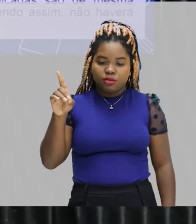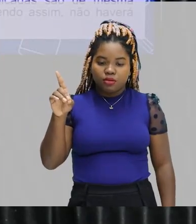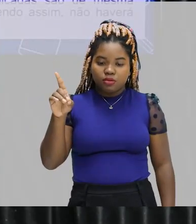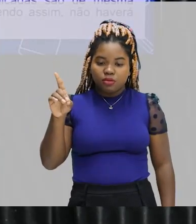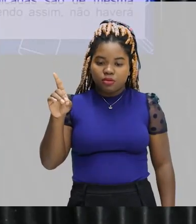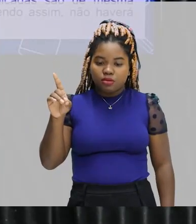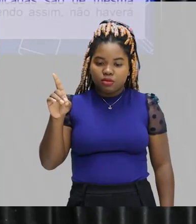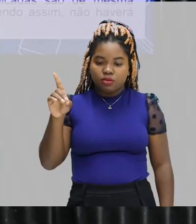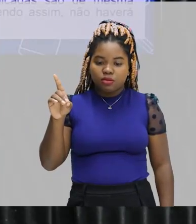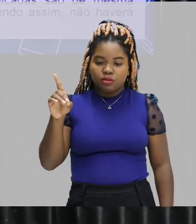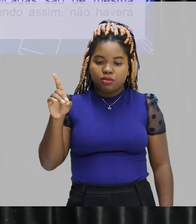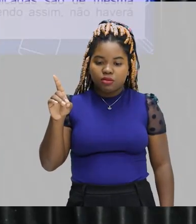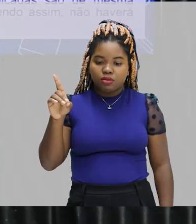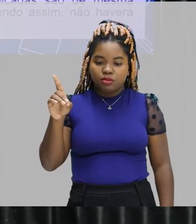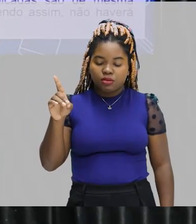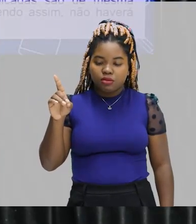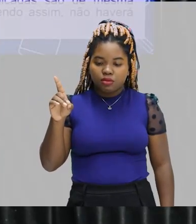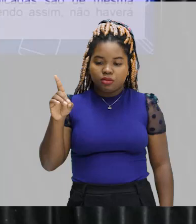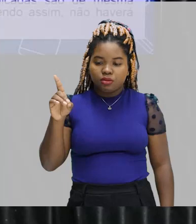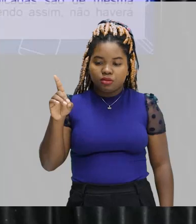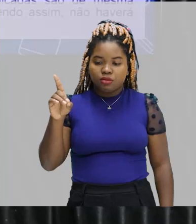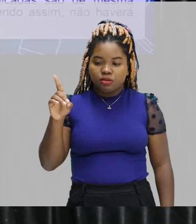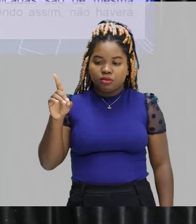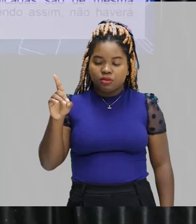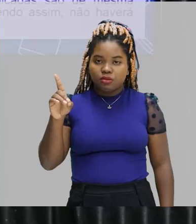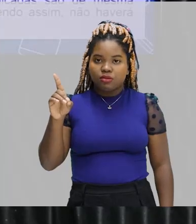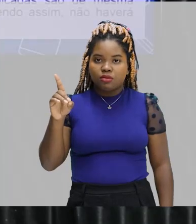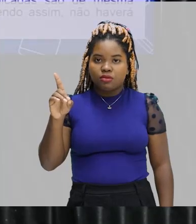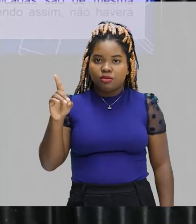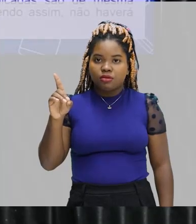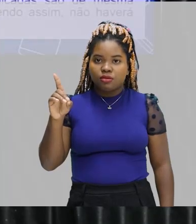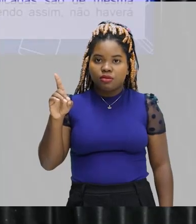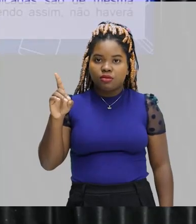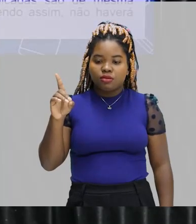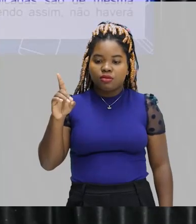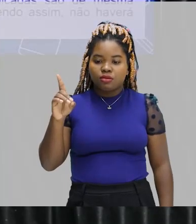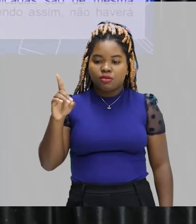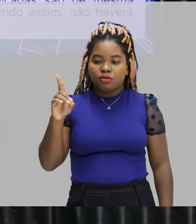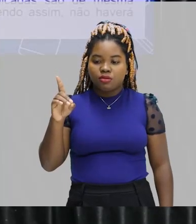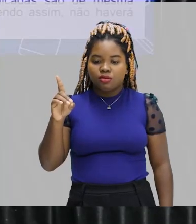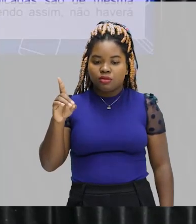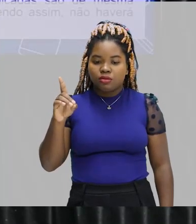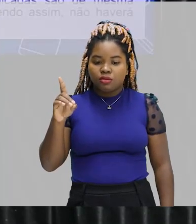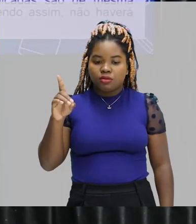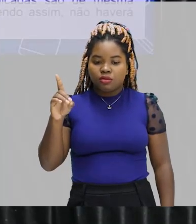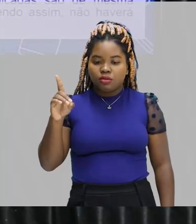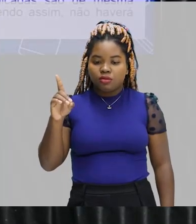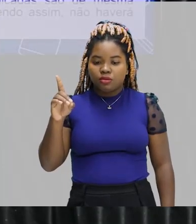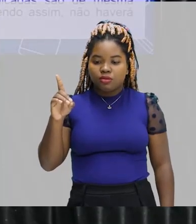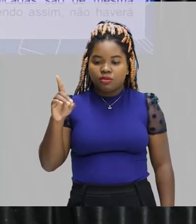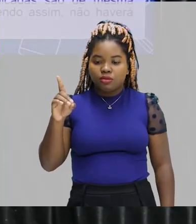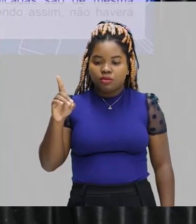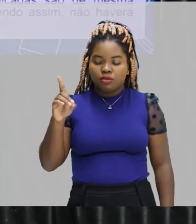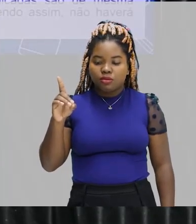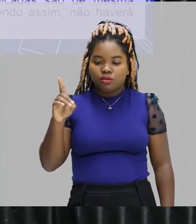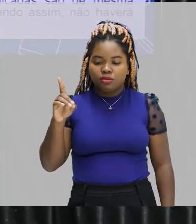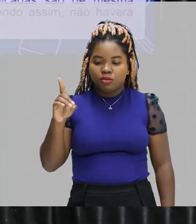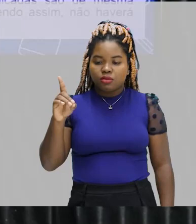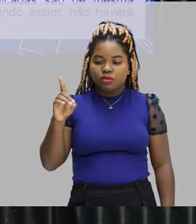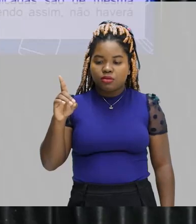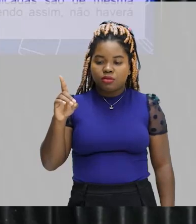errado, pois as forças aplicadas são de mesma intensidade, mas atuam em corpos